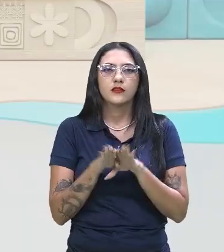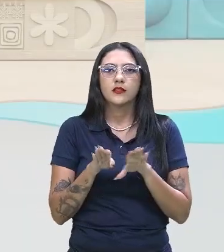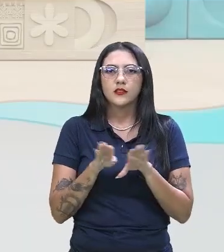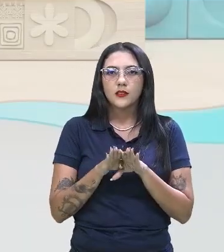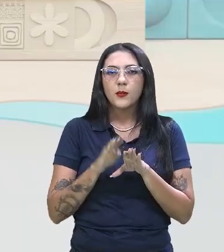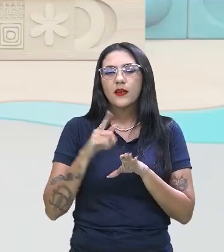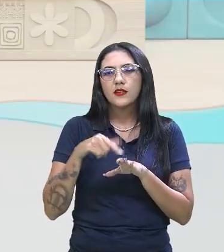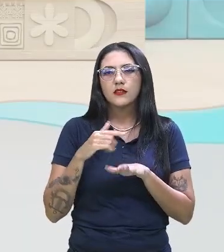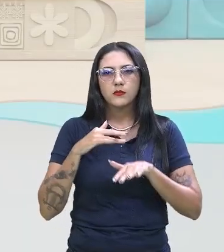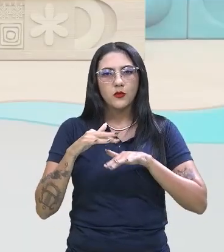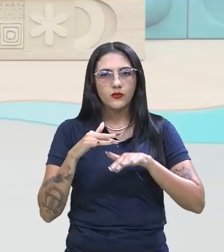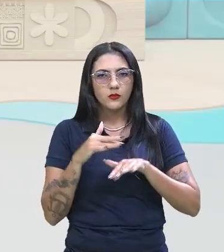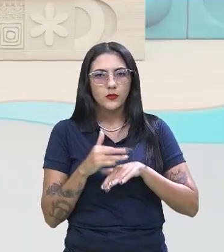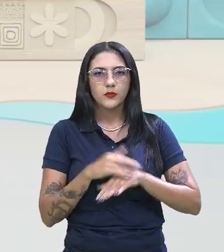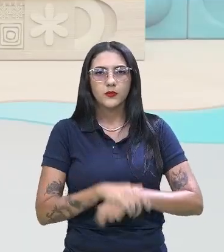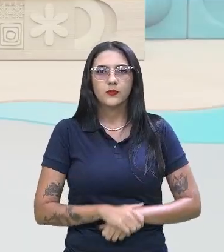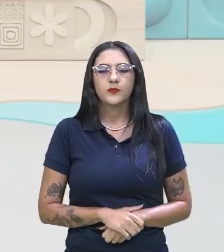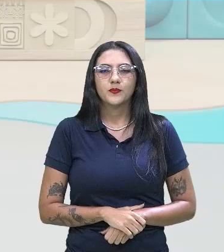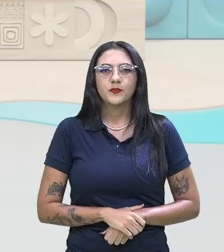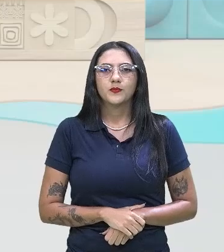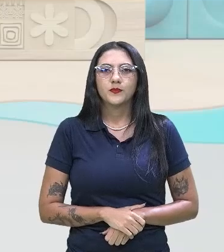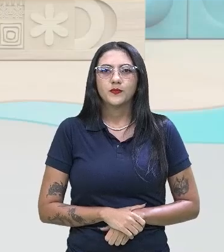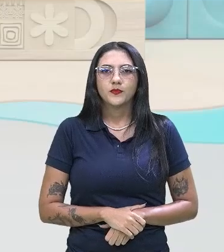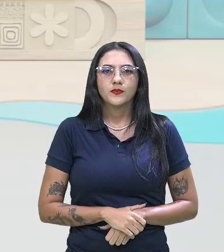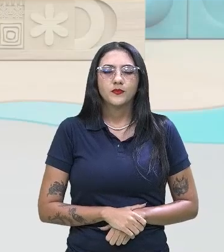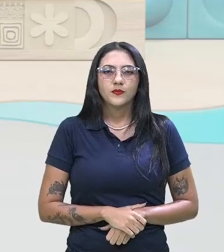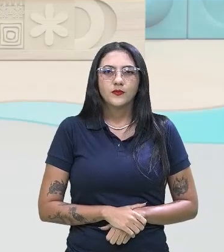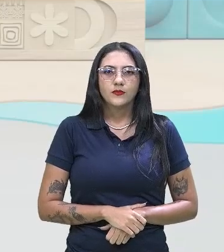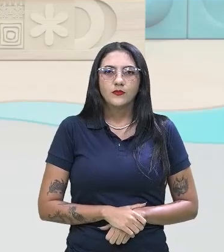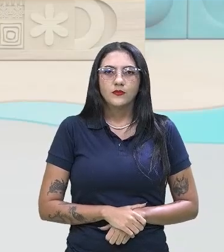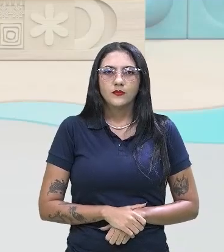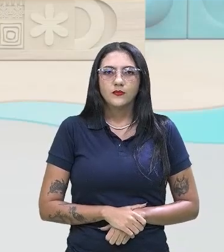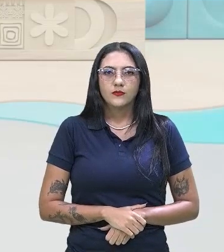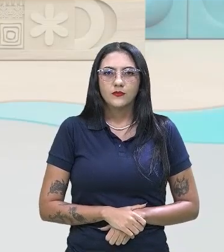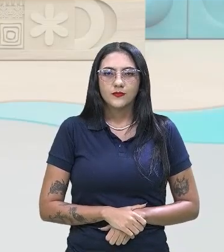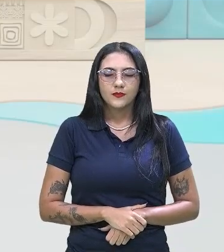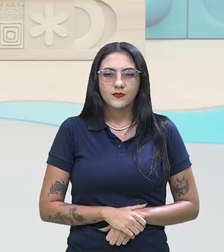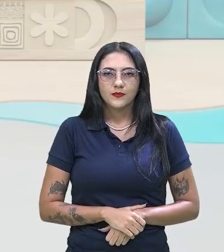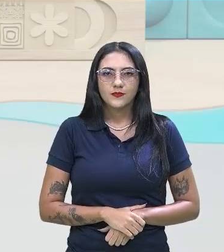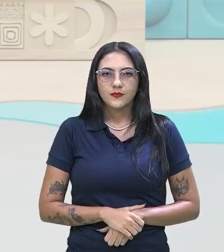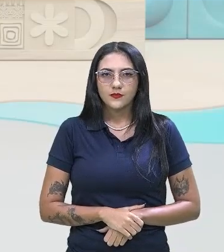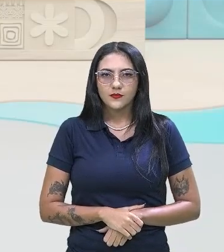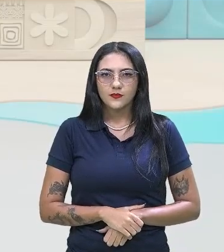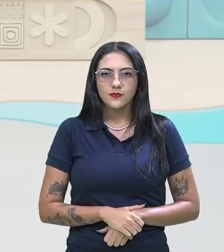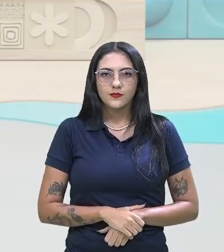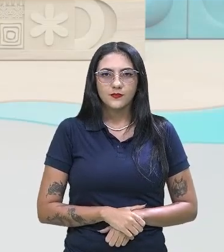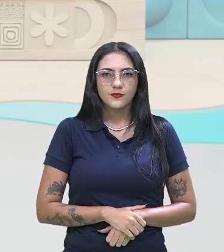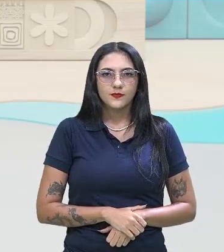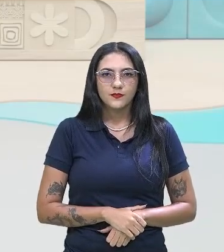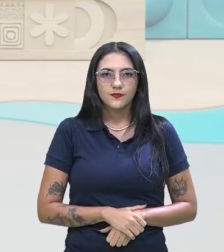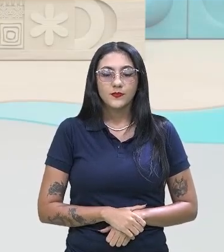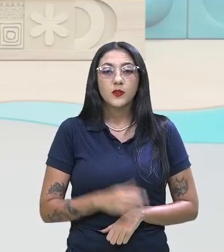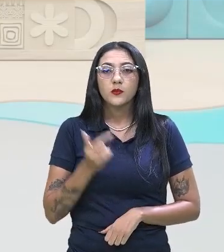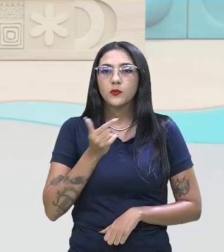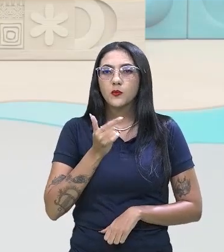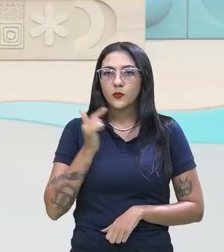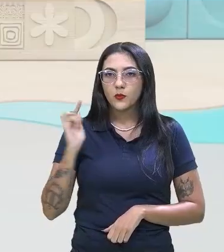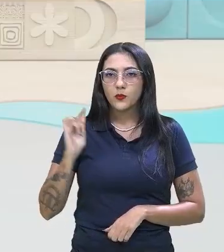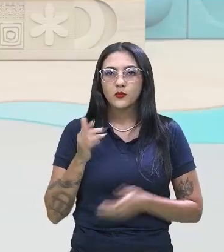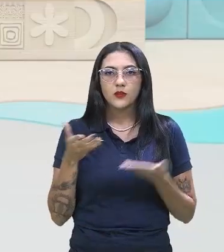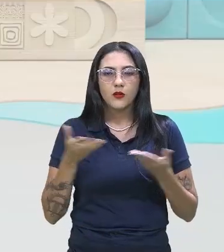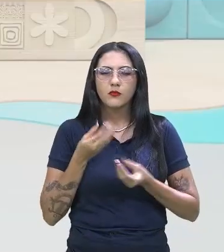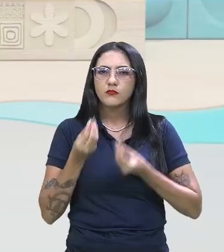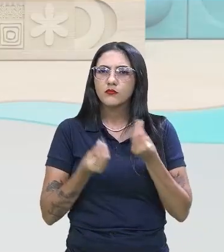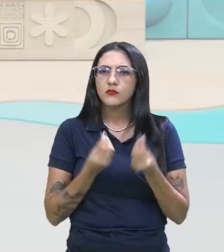esse movimento de drible, tá, do hóquei. Próximo fundamento é a